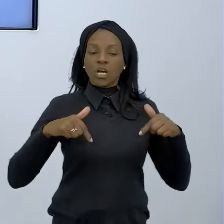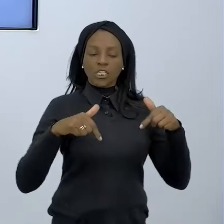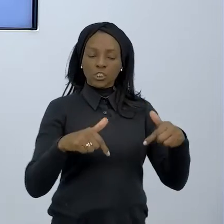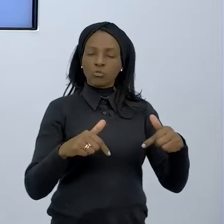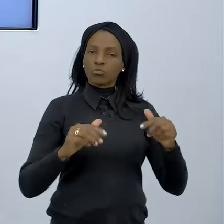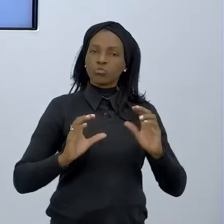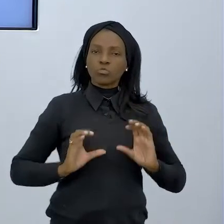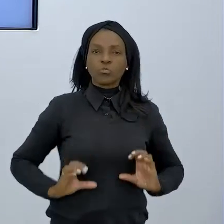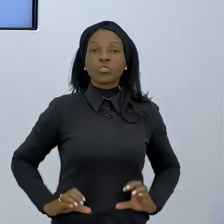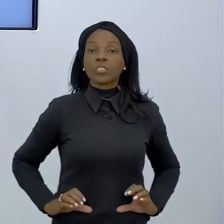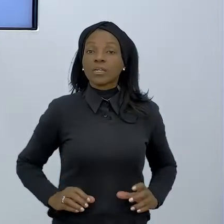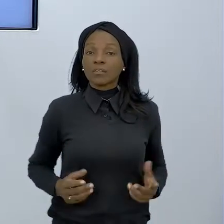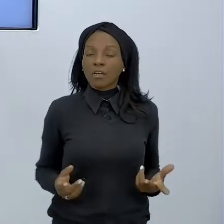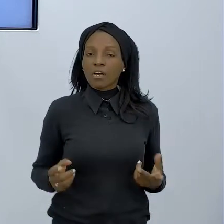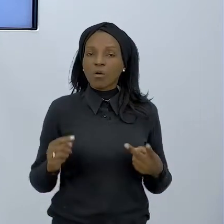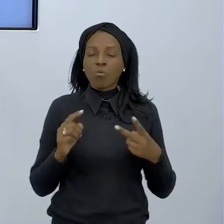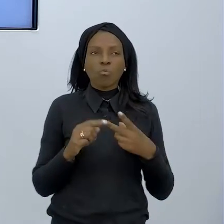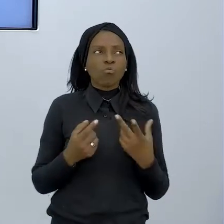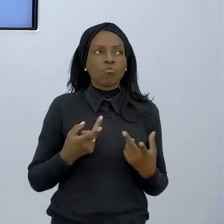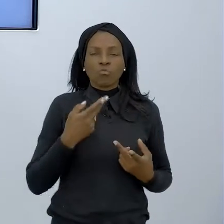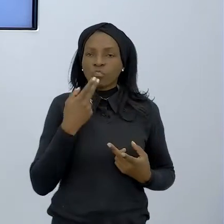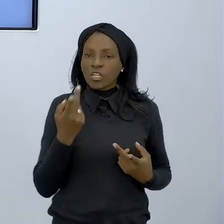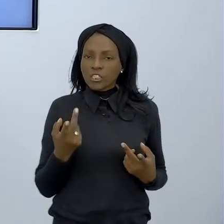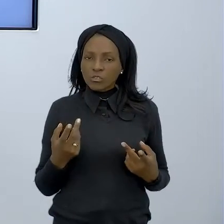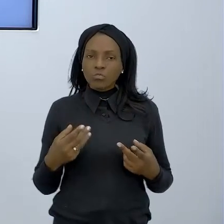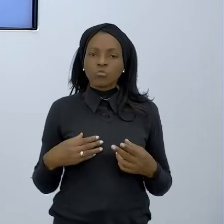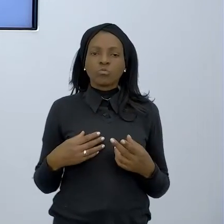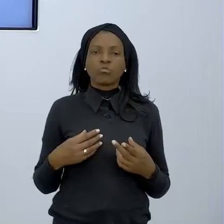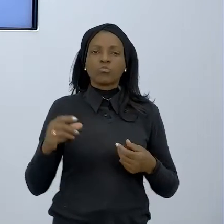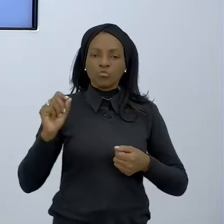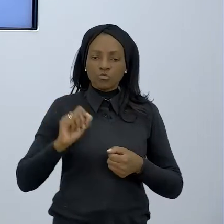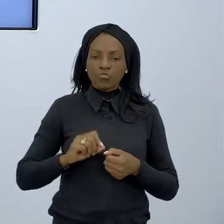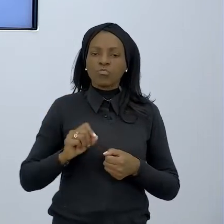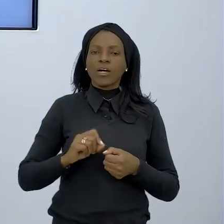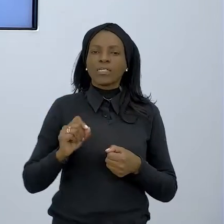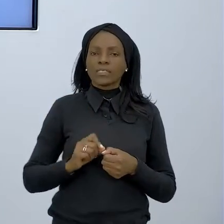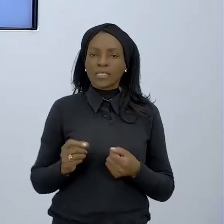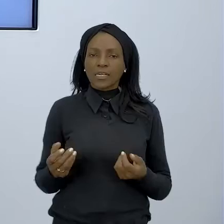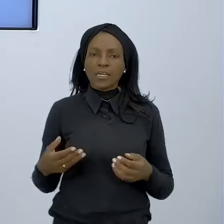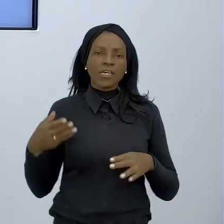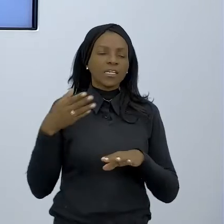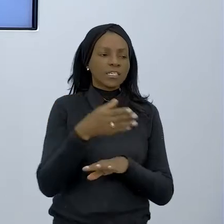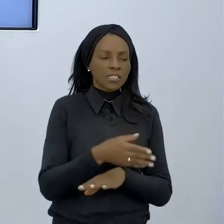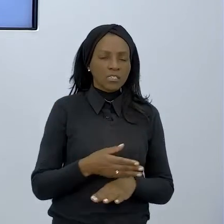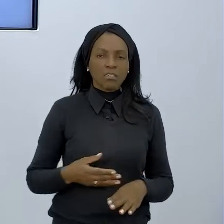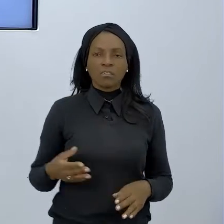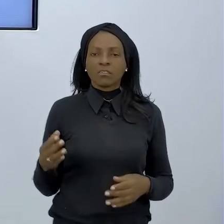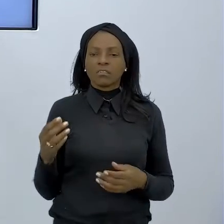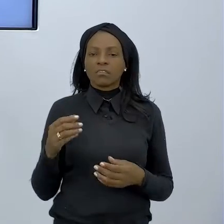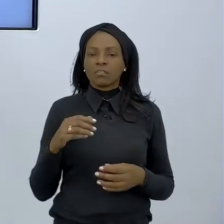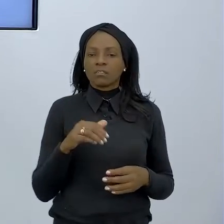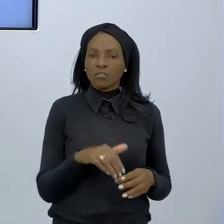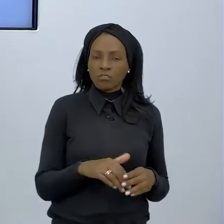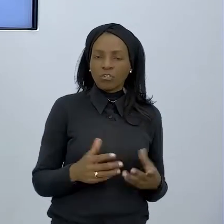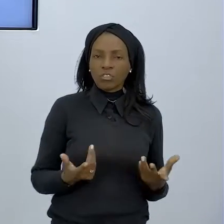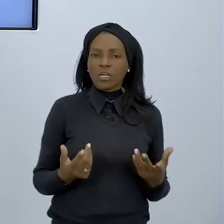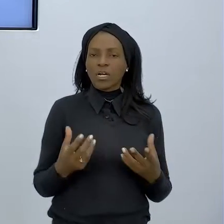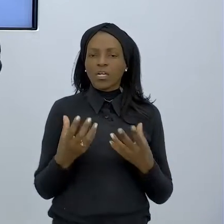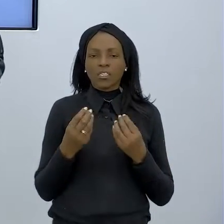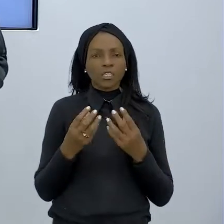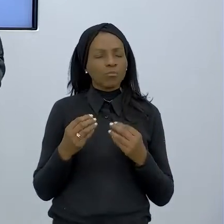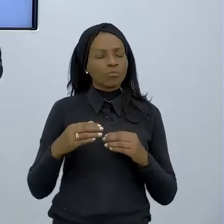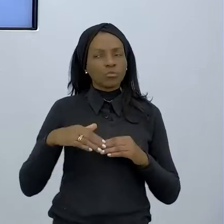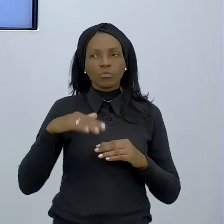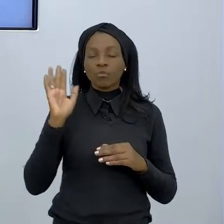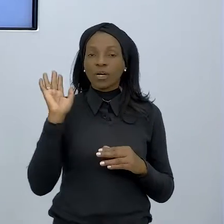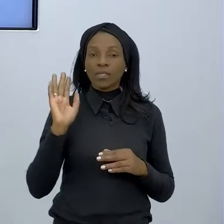cidadã, através da participação efetiva, que é muito mais